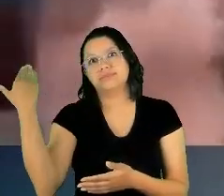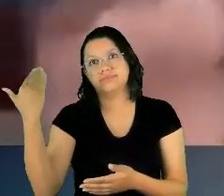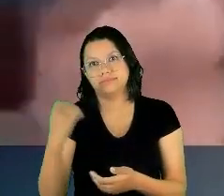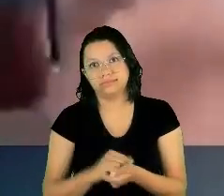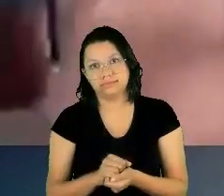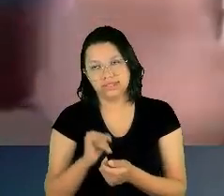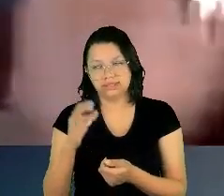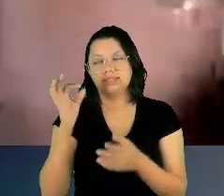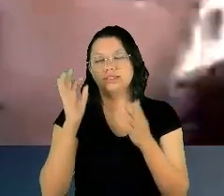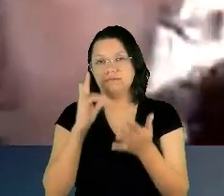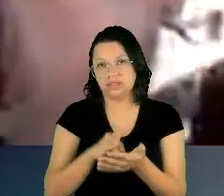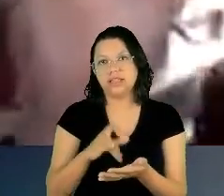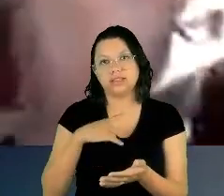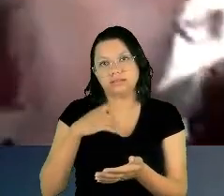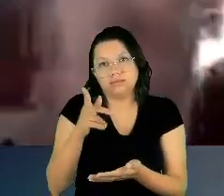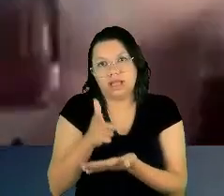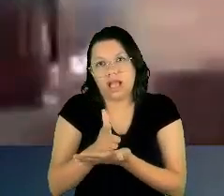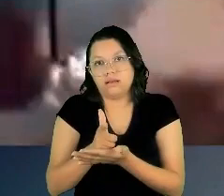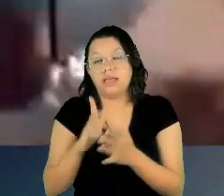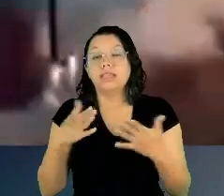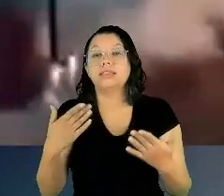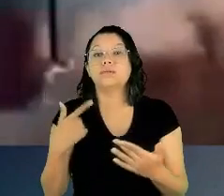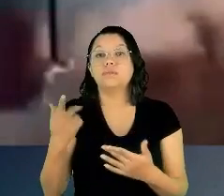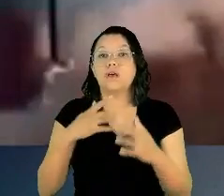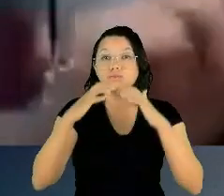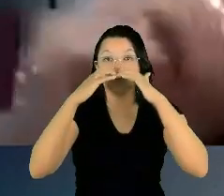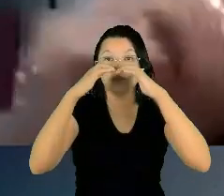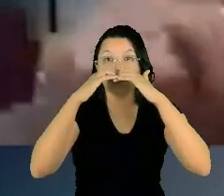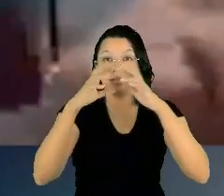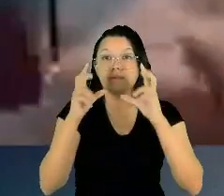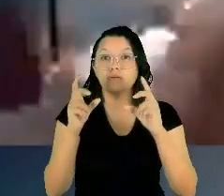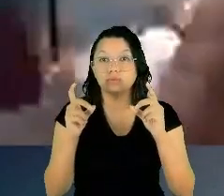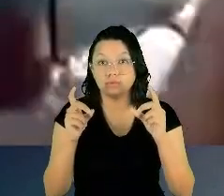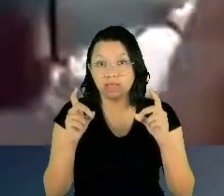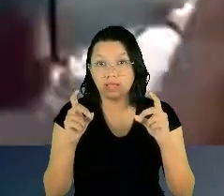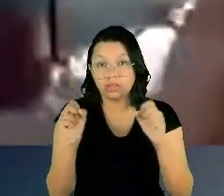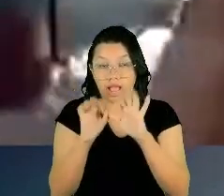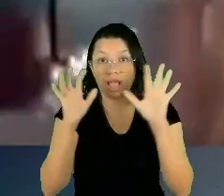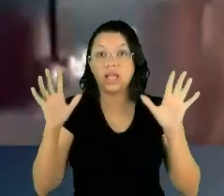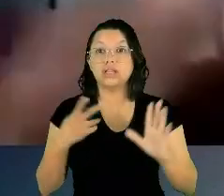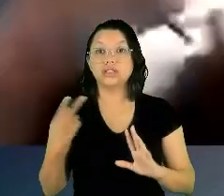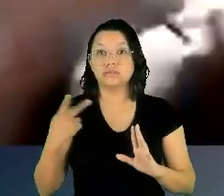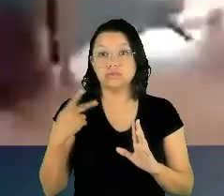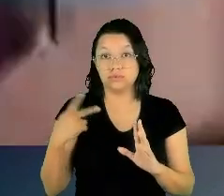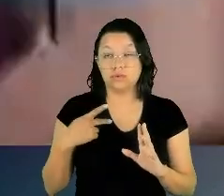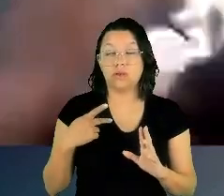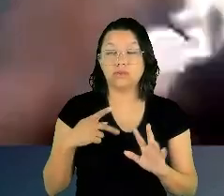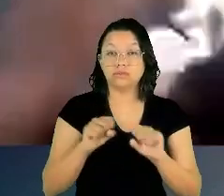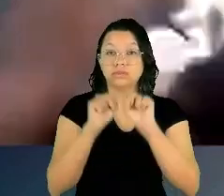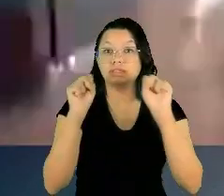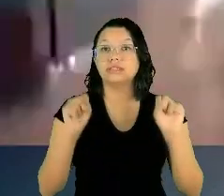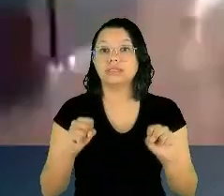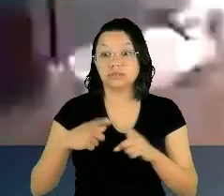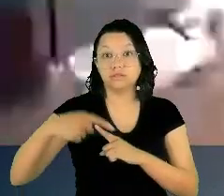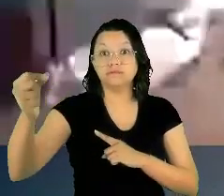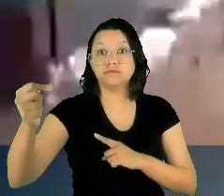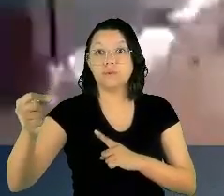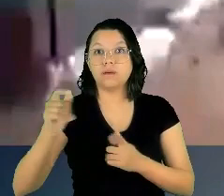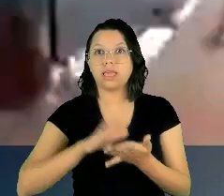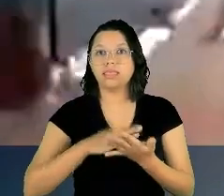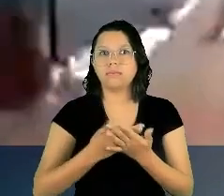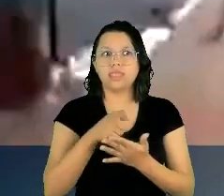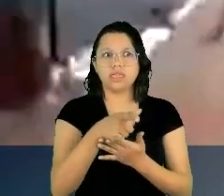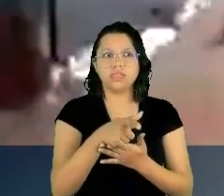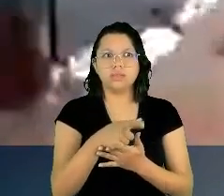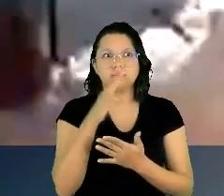morri, né? Se ele tiver realmente com uma arma. Então, o nosso cérebro automático ativa nosso sistema de luta e fuga,